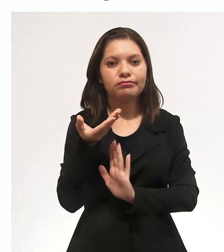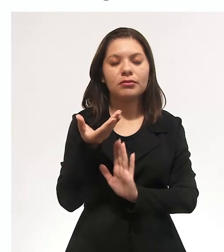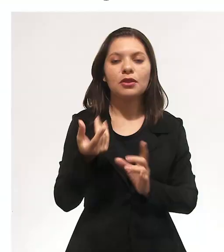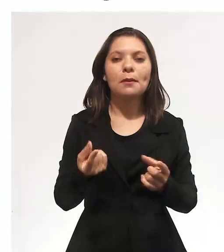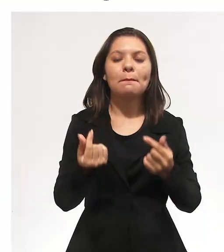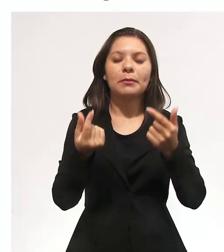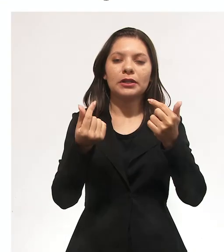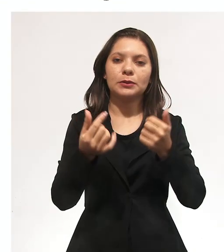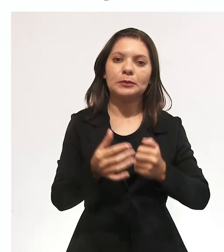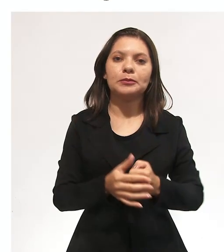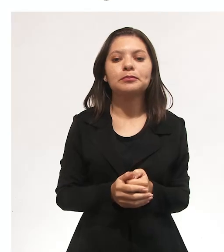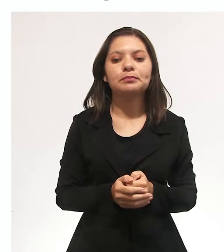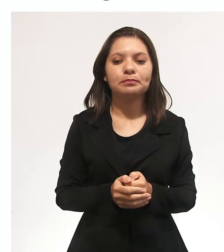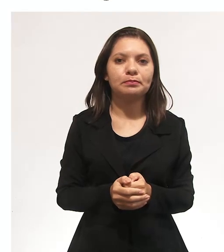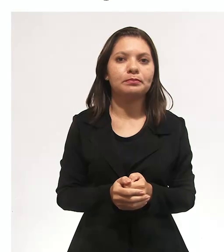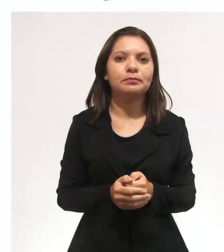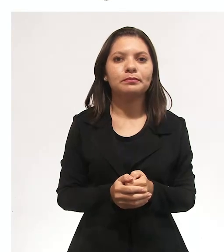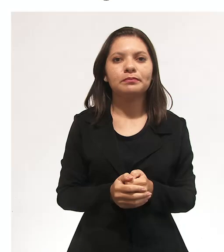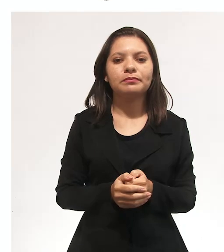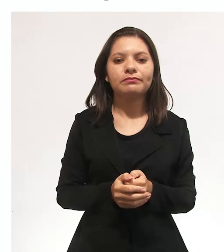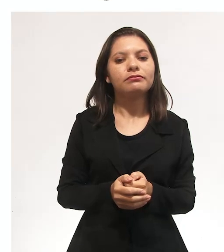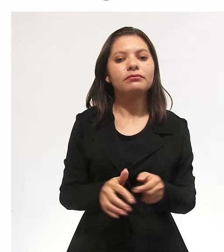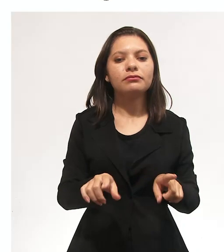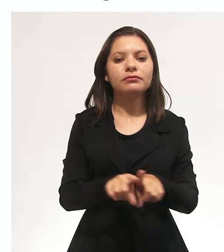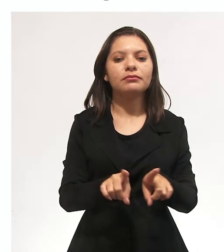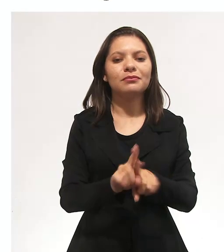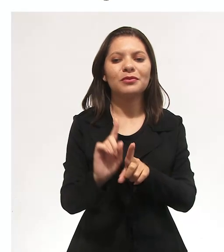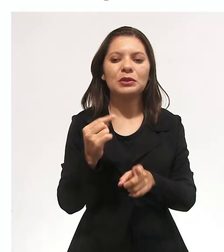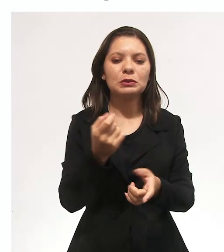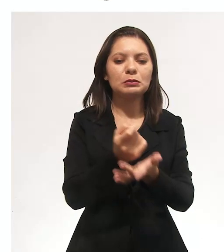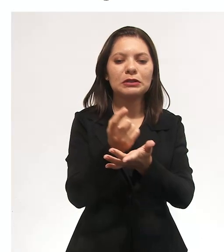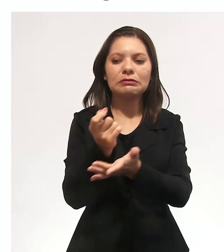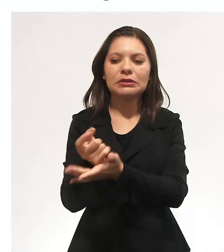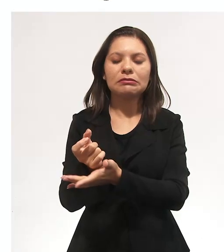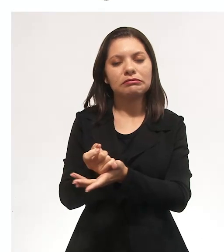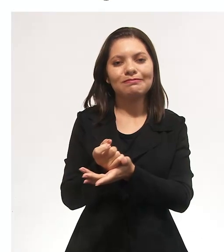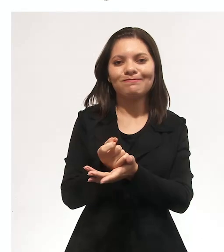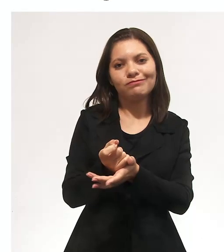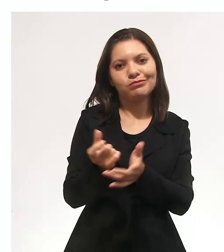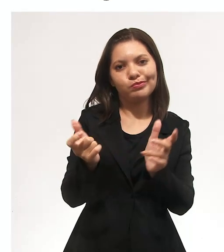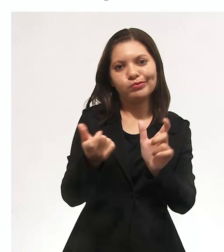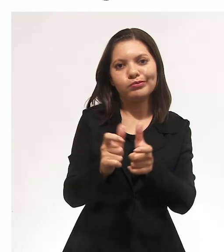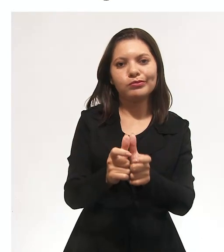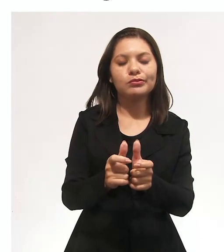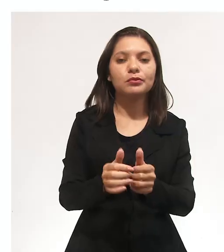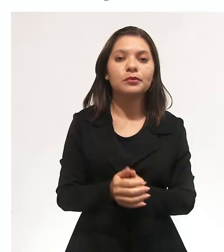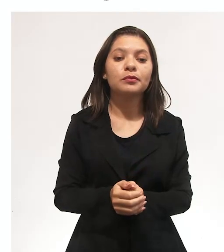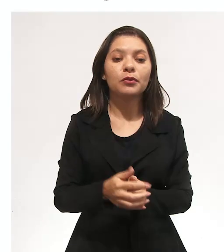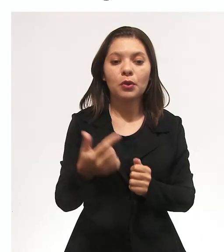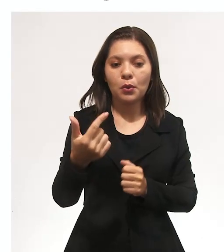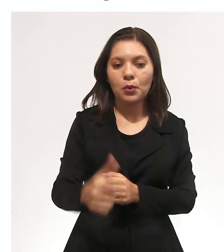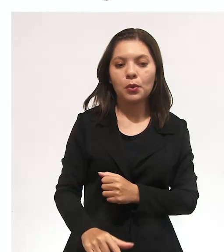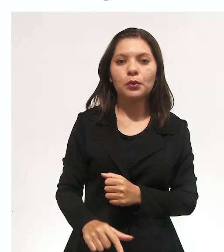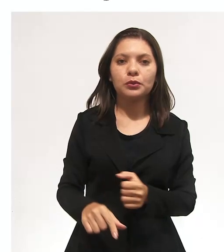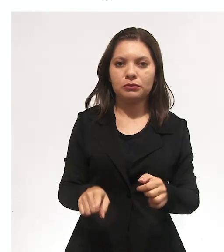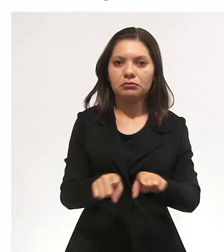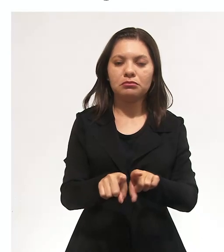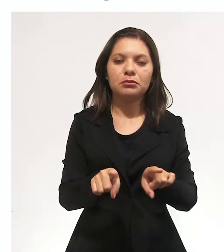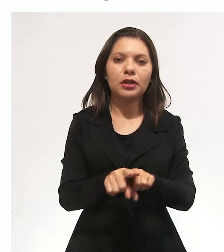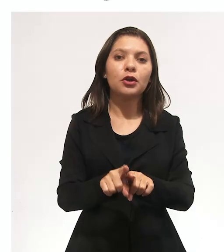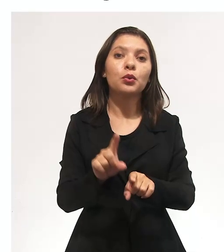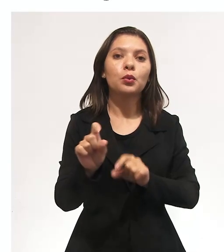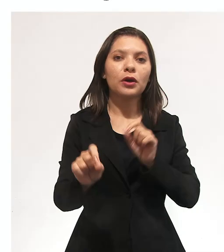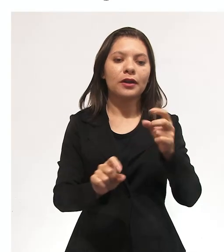preço e a diminuição do nosso poder de compra. Outro fator também que a gente deve considerar interessante